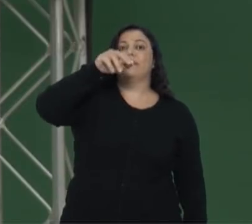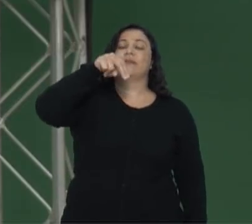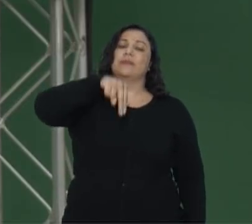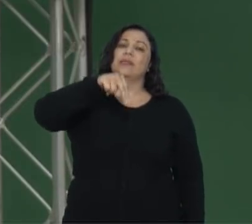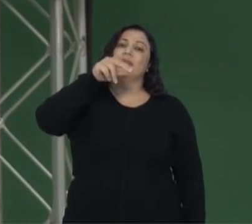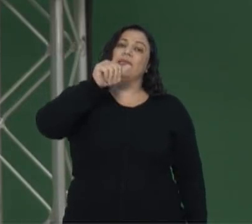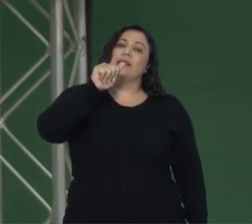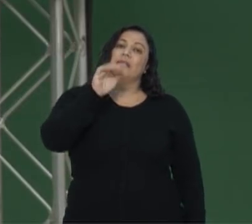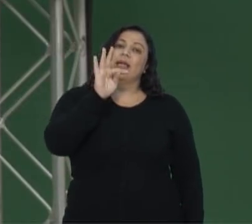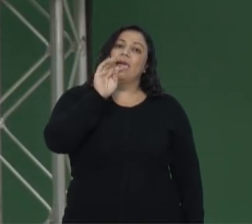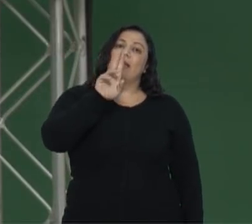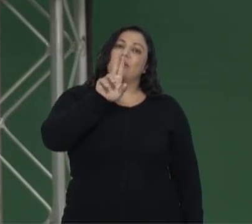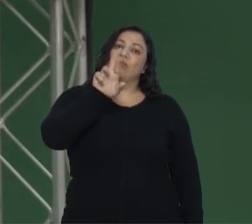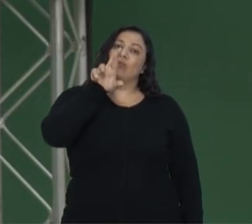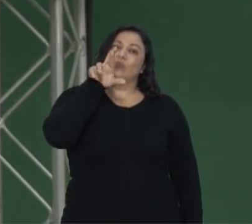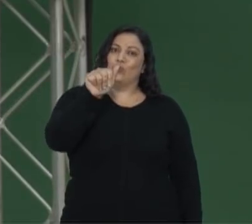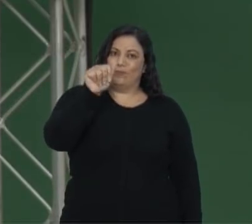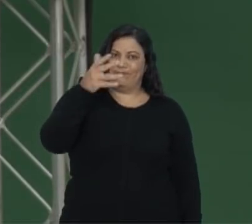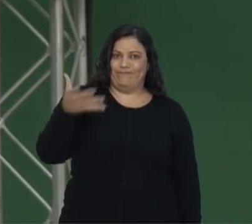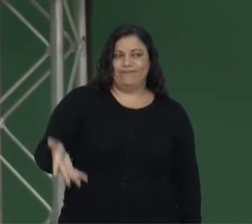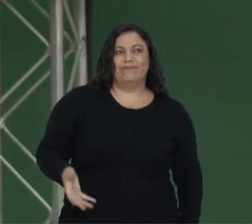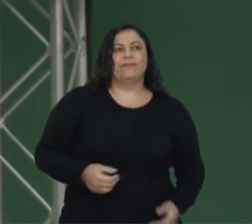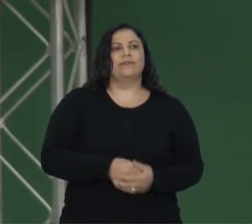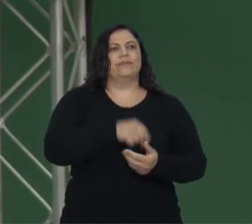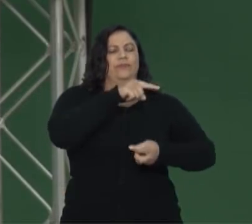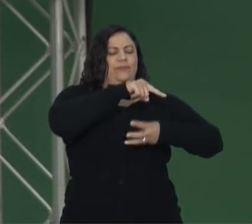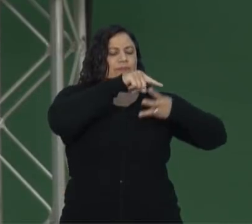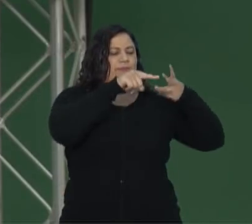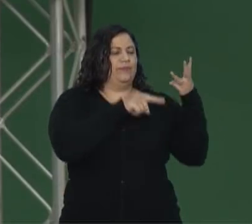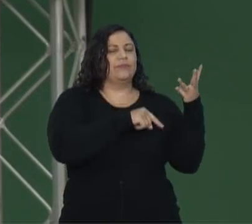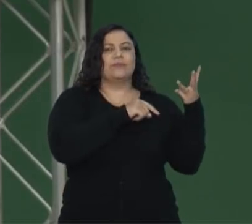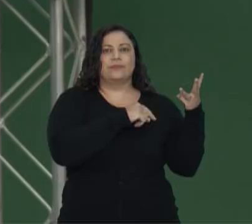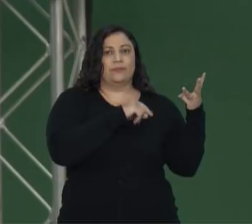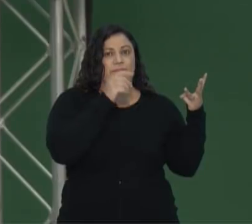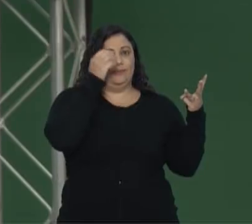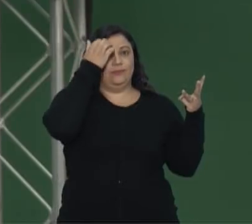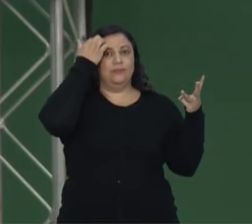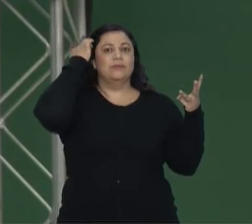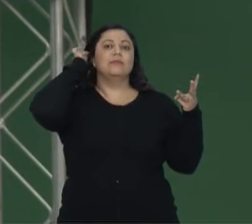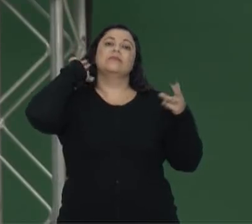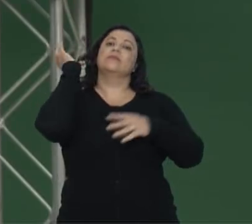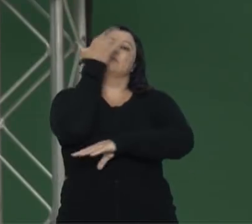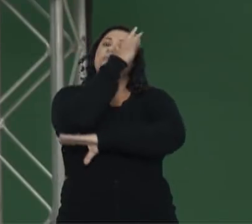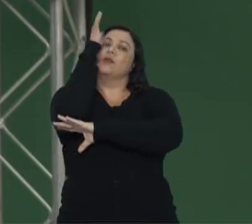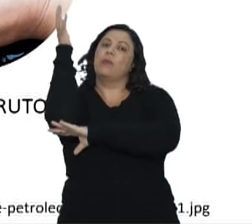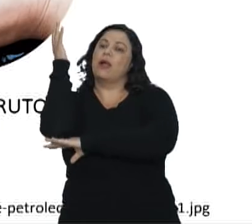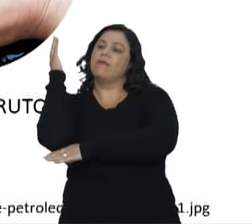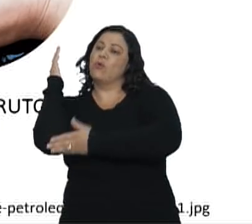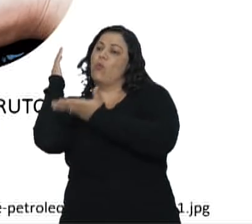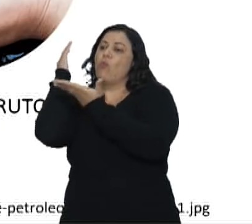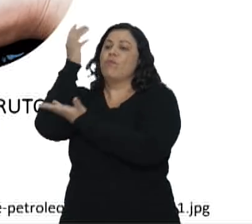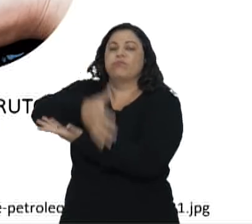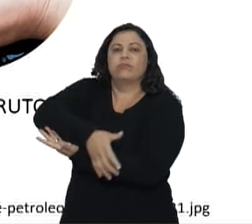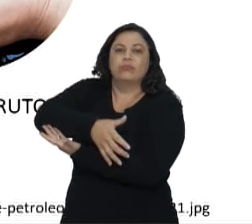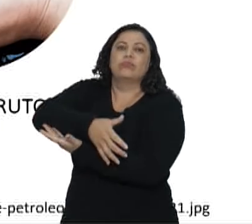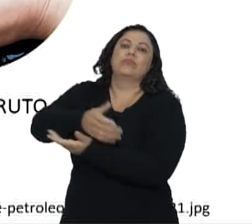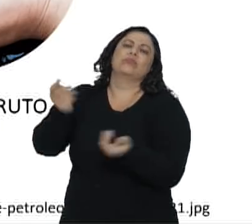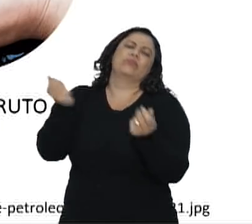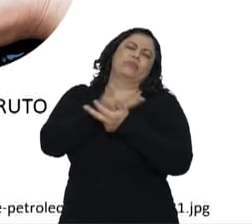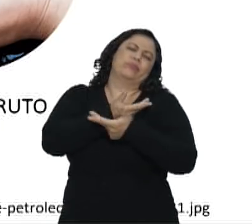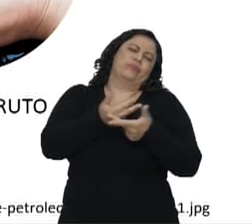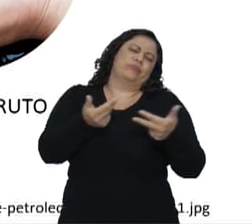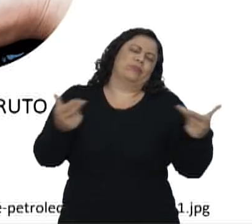Então, olha 3 situações que eu trago para vocês. Eu vou lá e corto uma árvore e produzo, eu tenho